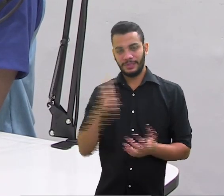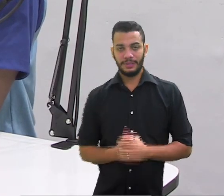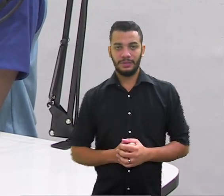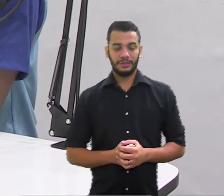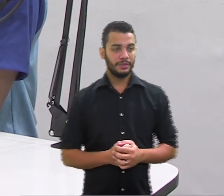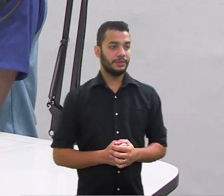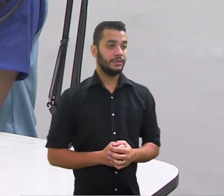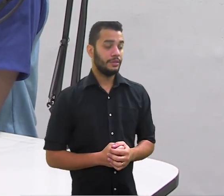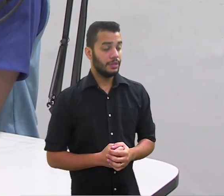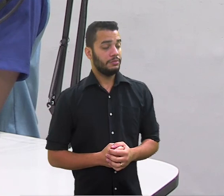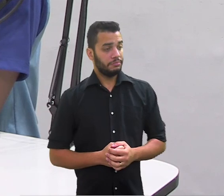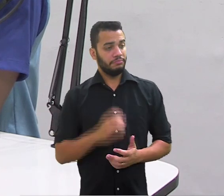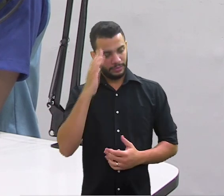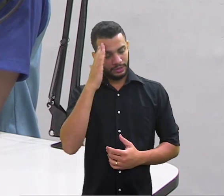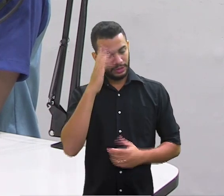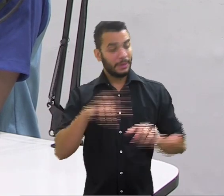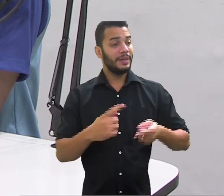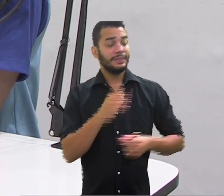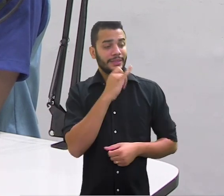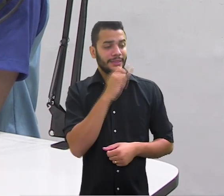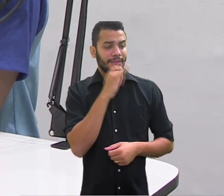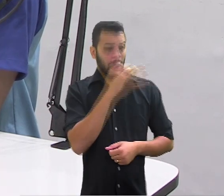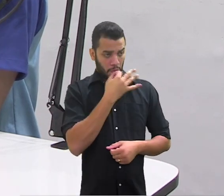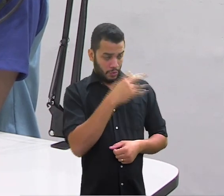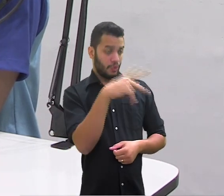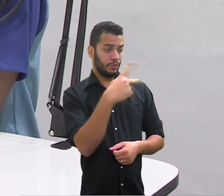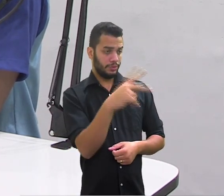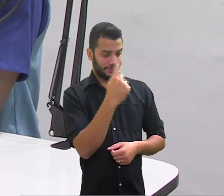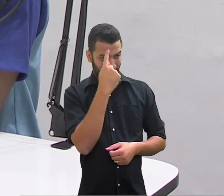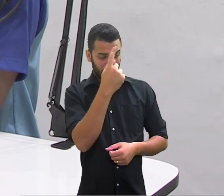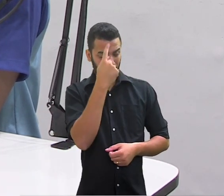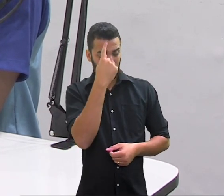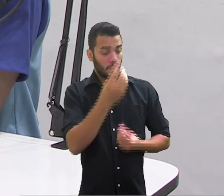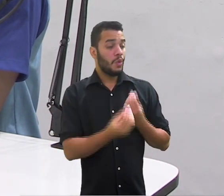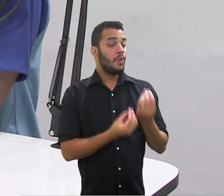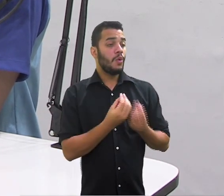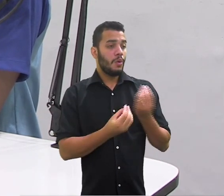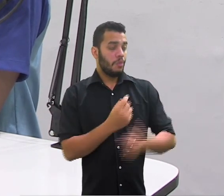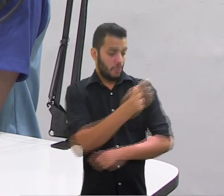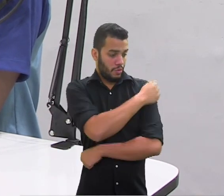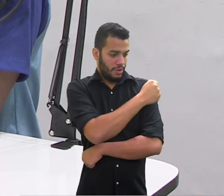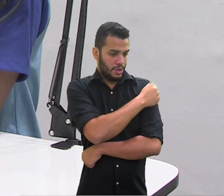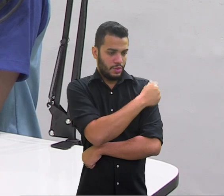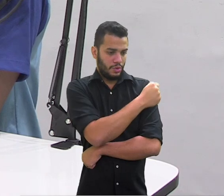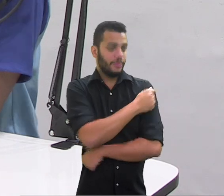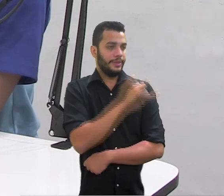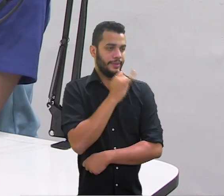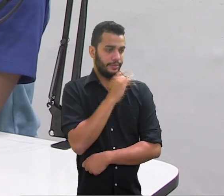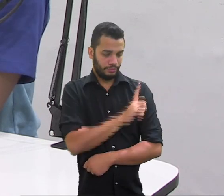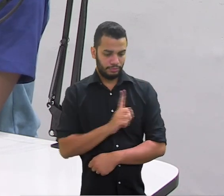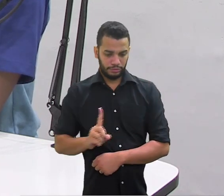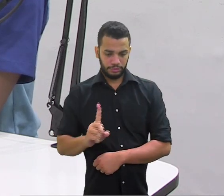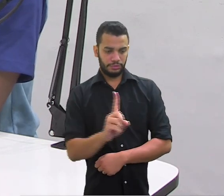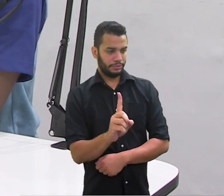que leva o aluno a agredir algum funcionário da escola, um professor, um diretor, ou